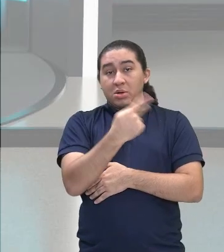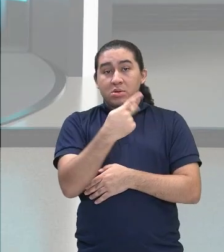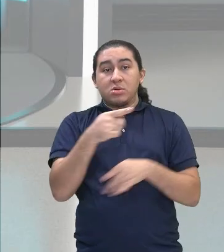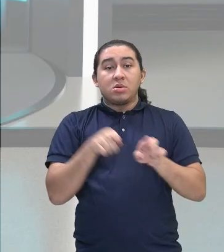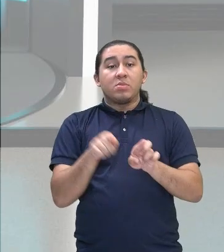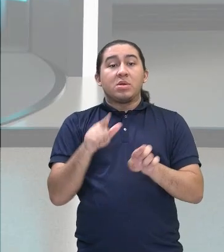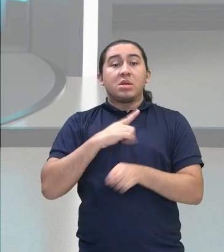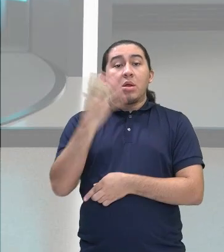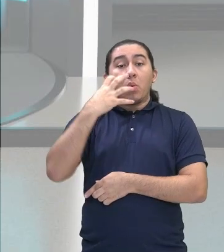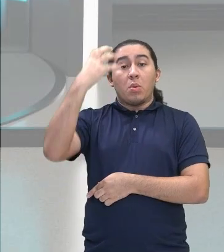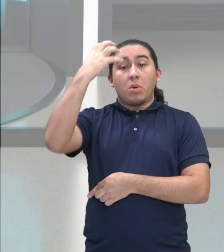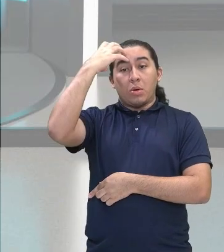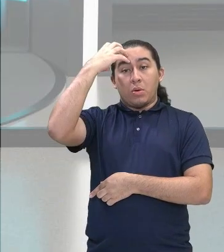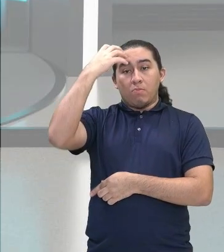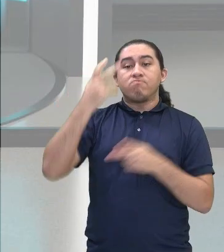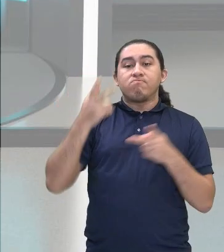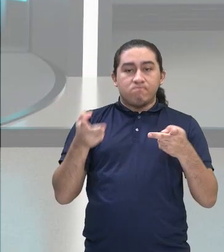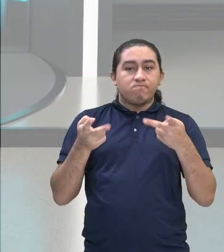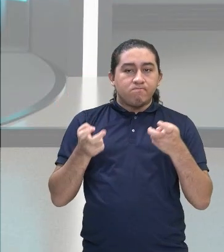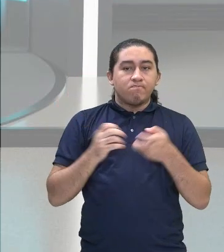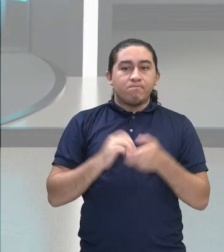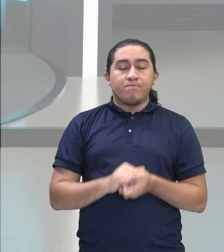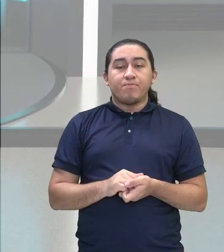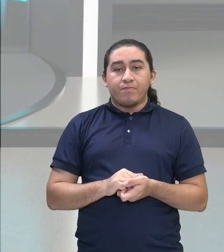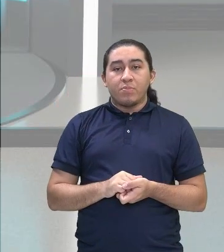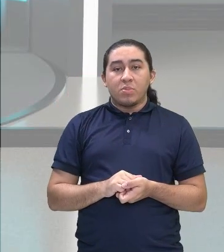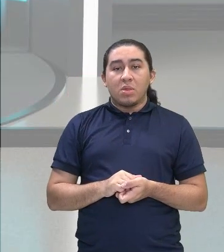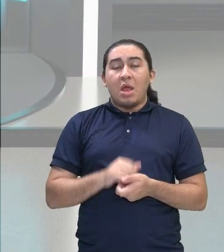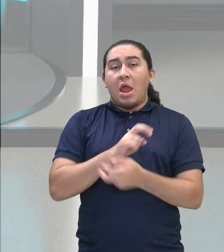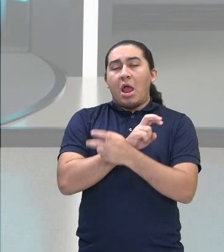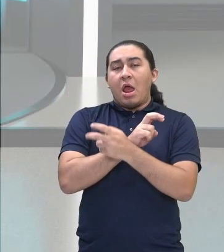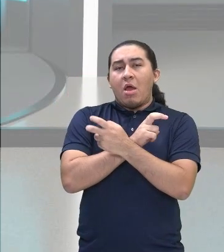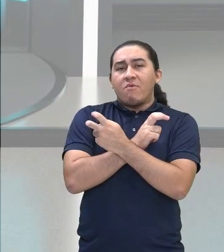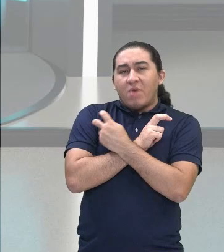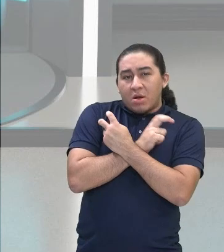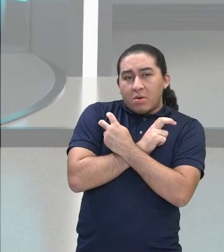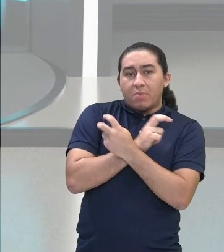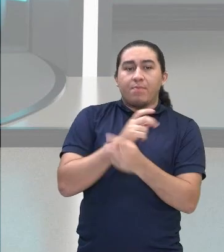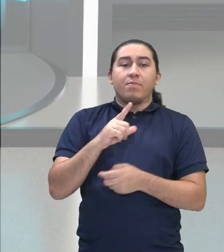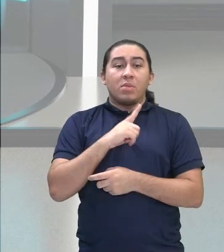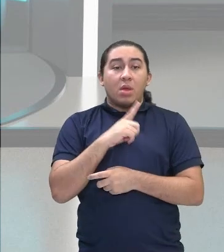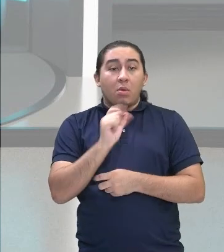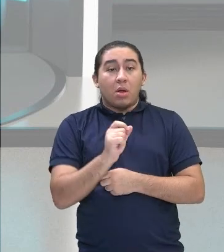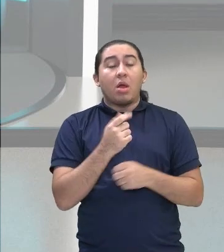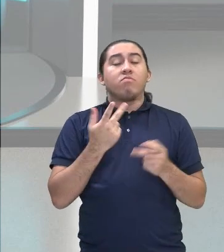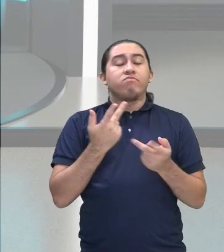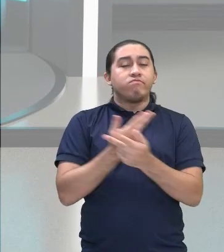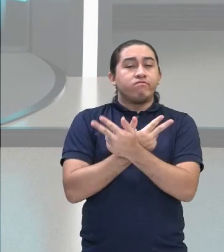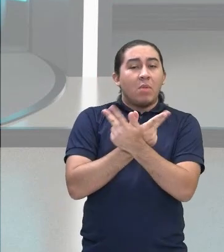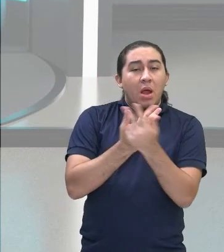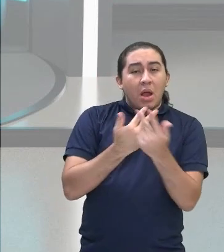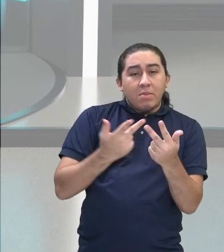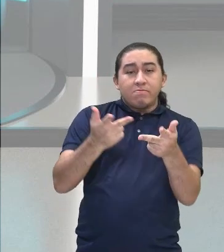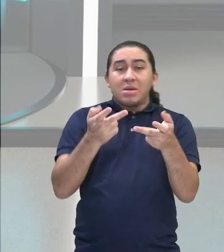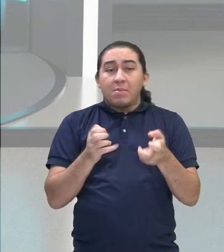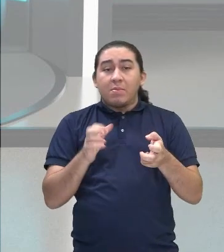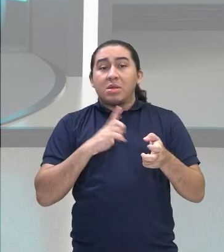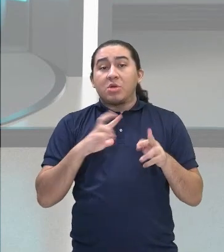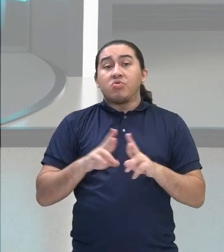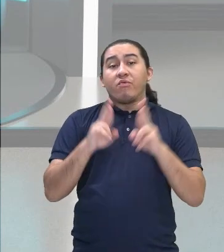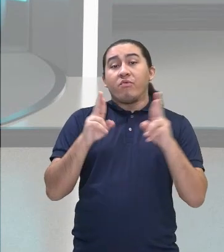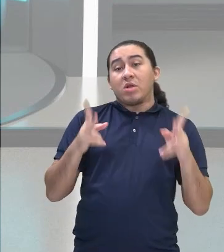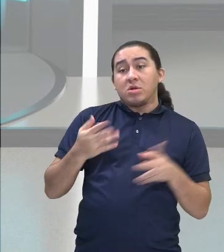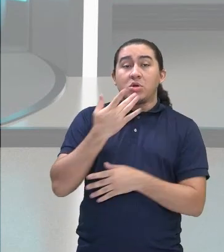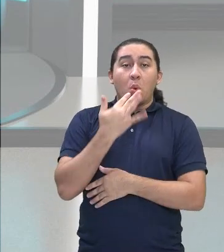Então, tem uma pintura muito simbólica. A cor dos deuses é diferente do faraó, a cor da